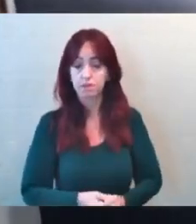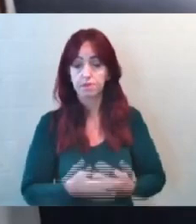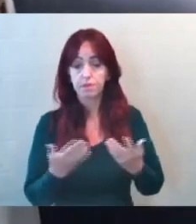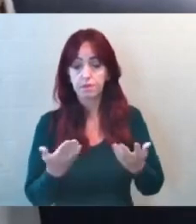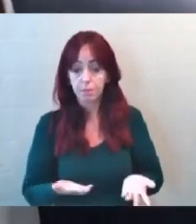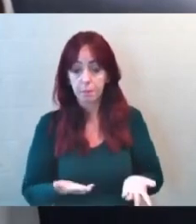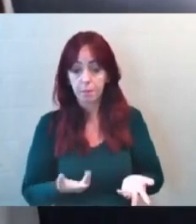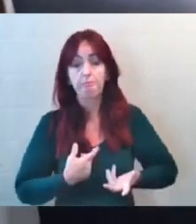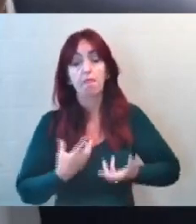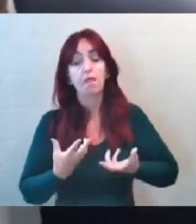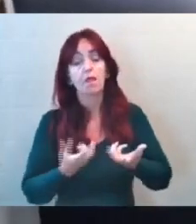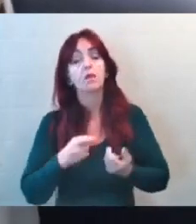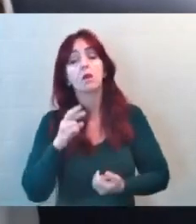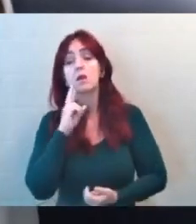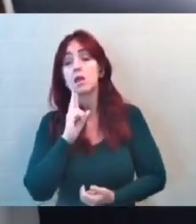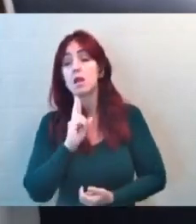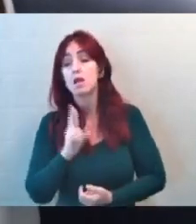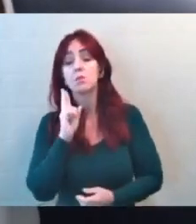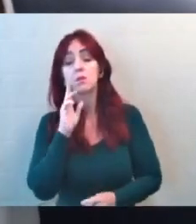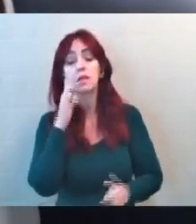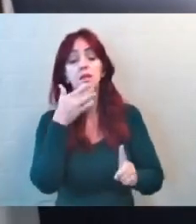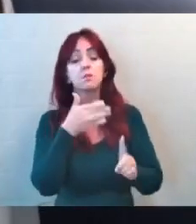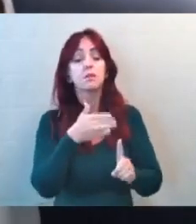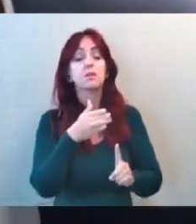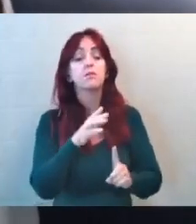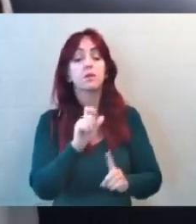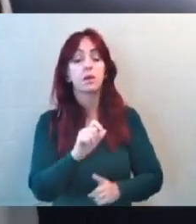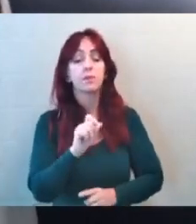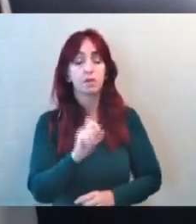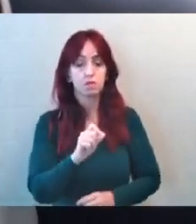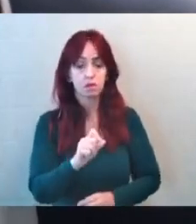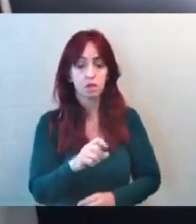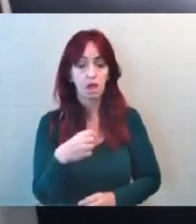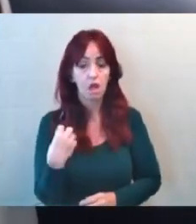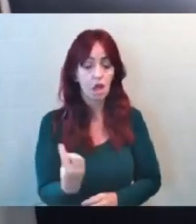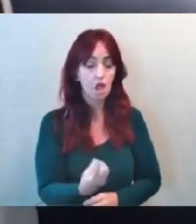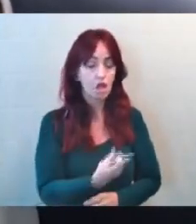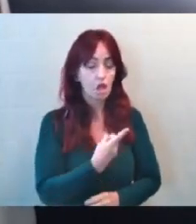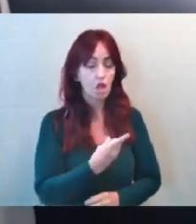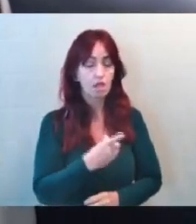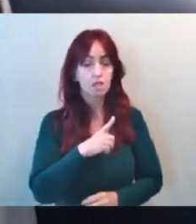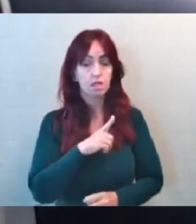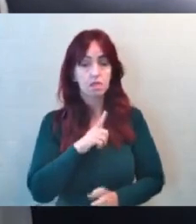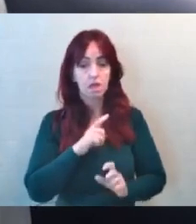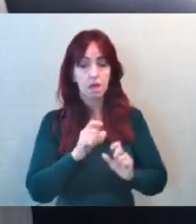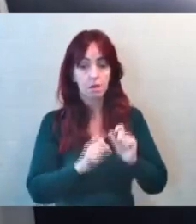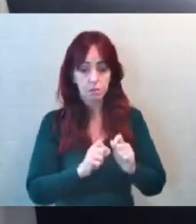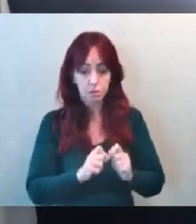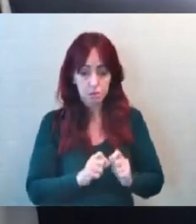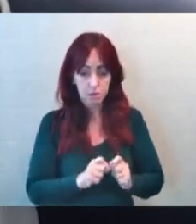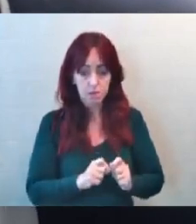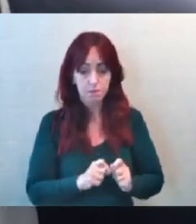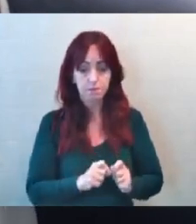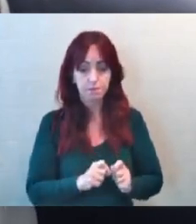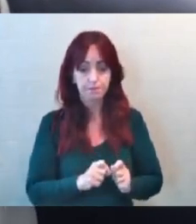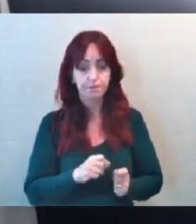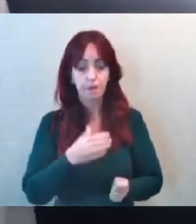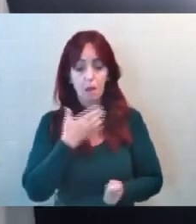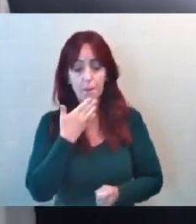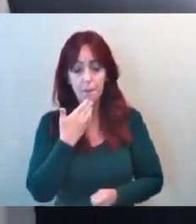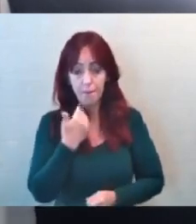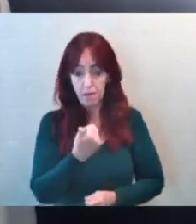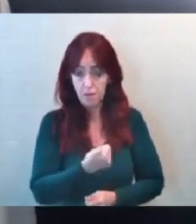quero responder especificamente ao senhor. Nós estamos com uma tendência de